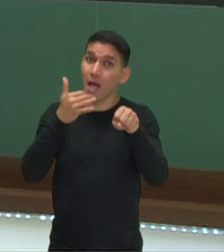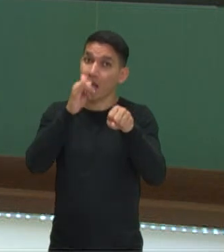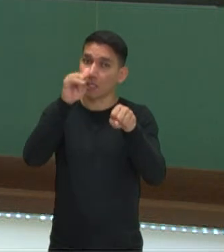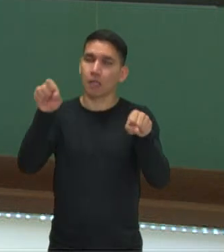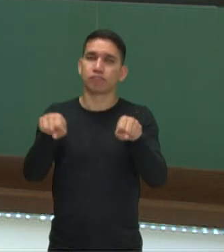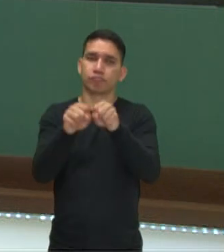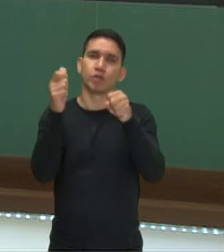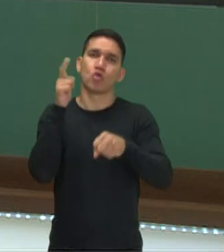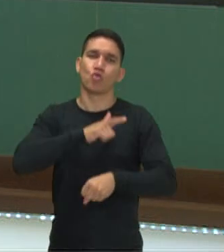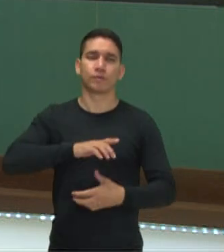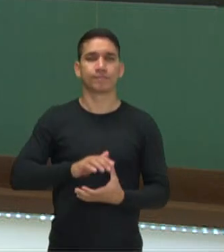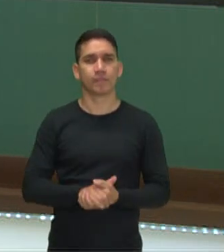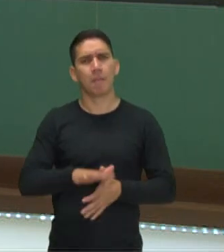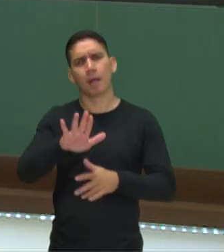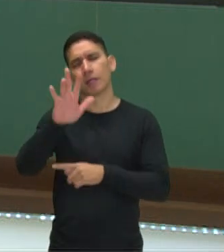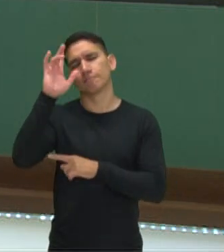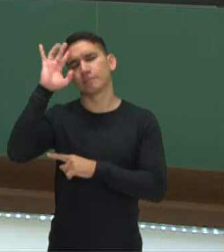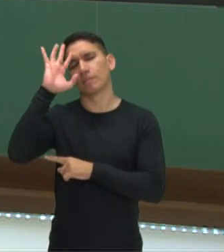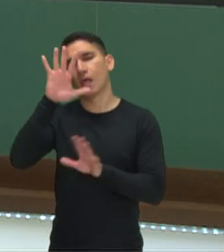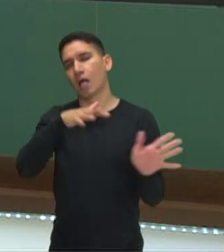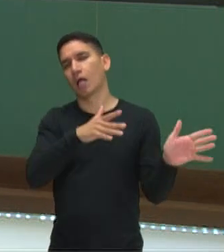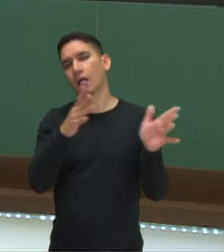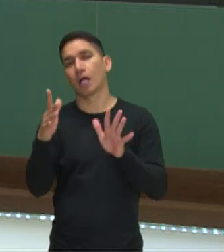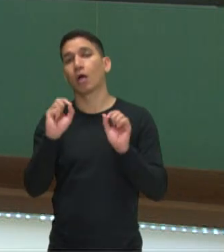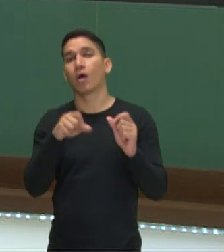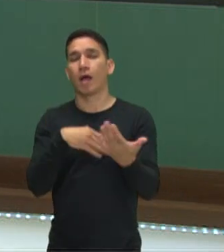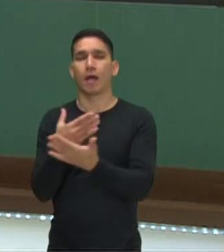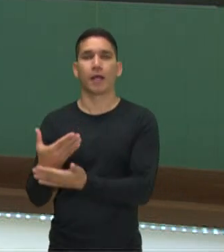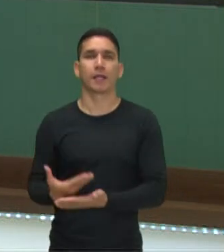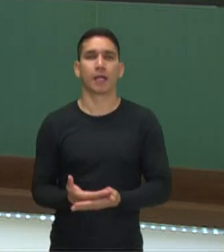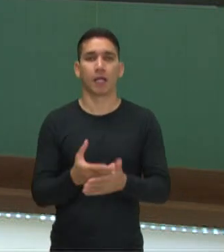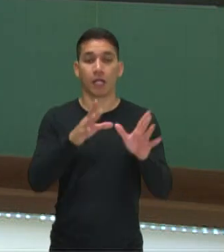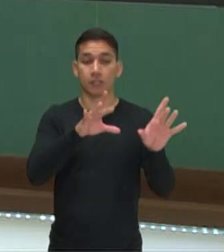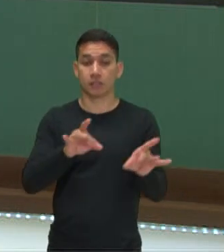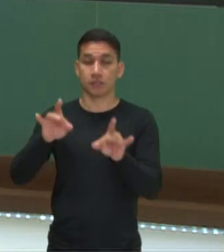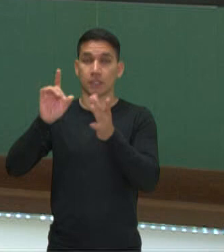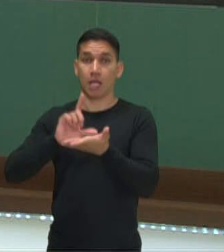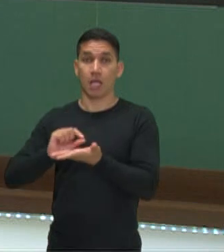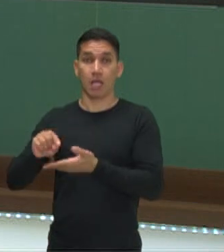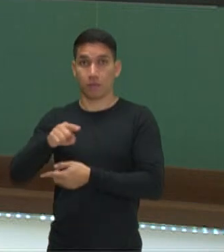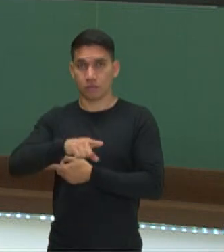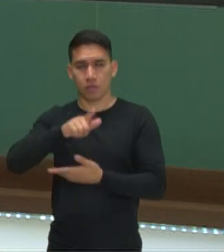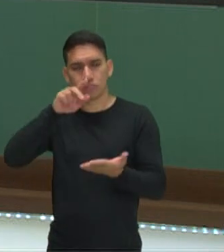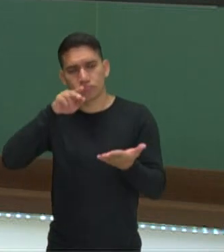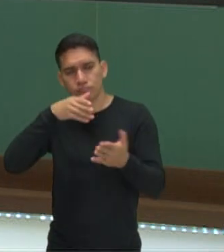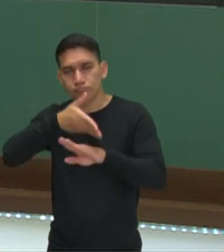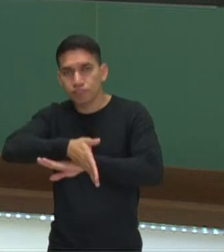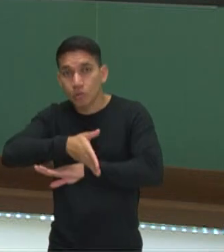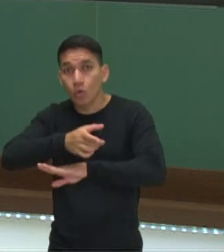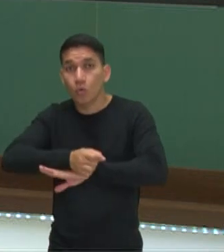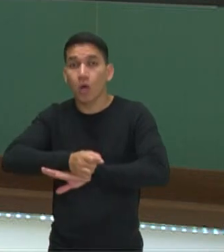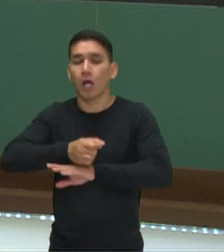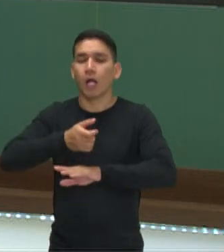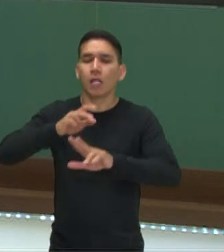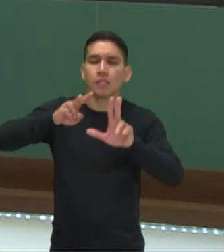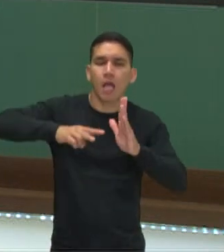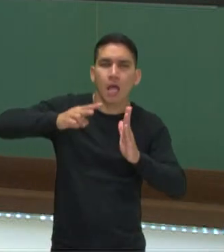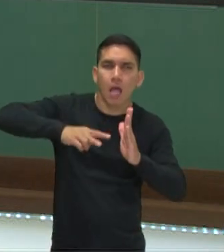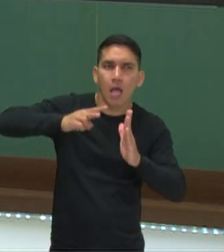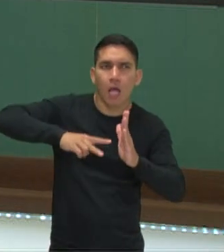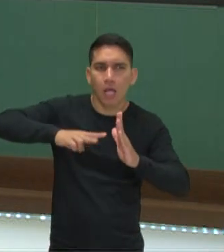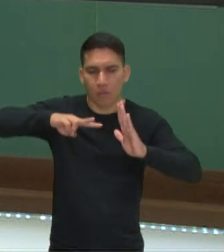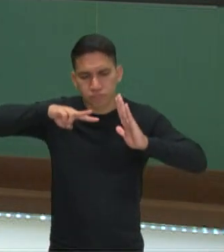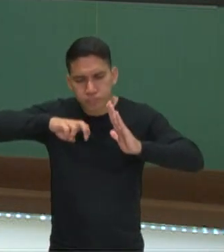rompidas. Vamos pensar um pouco sobre esta aula. Eu separei aqui um artigo para você acessar, ler,